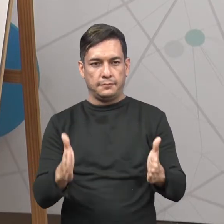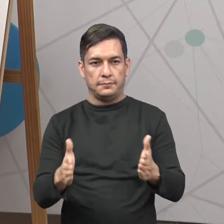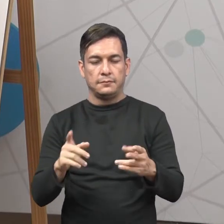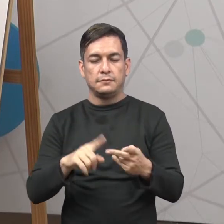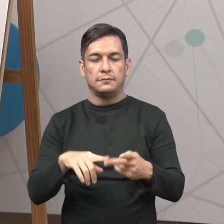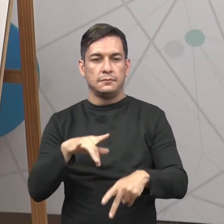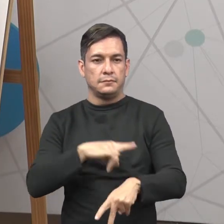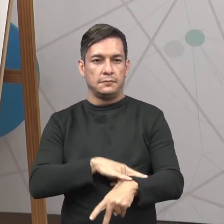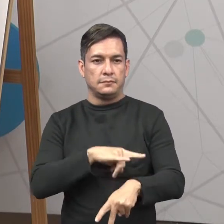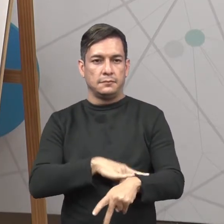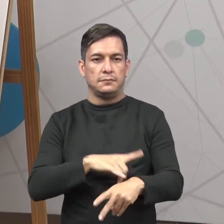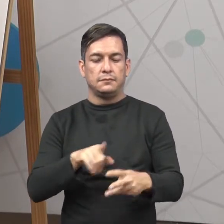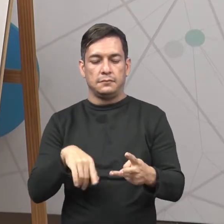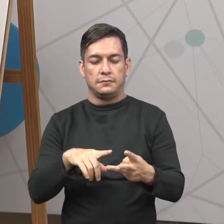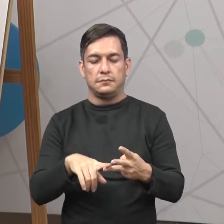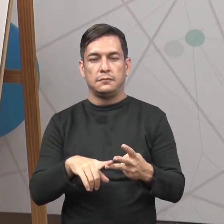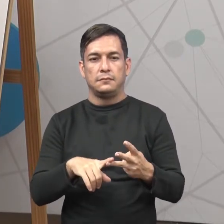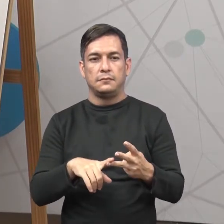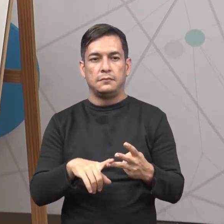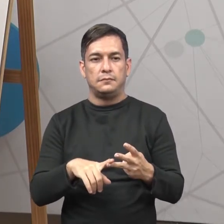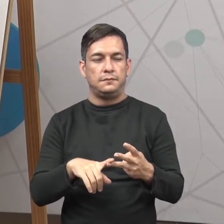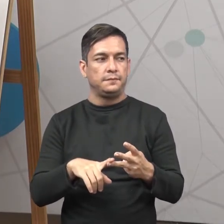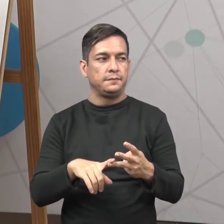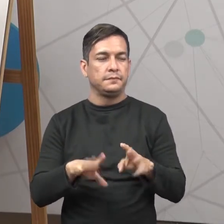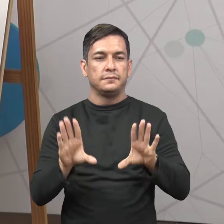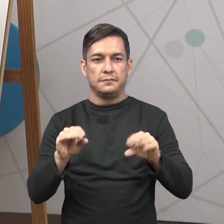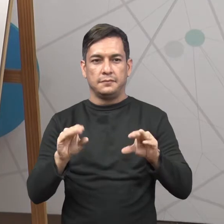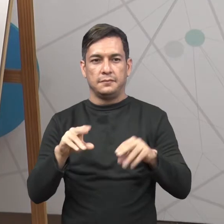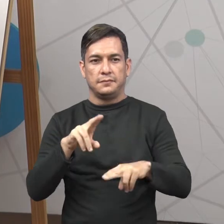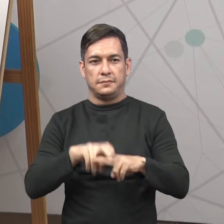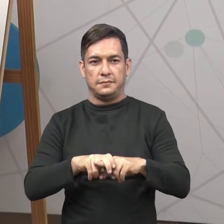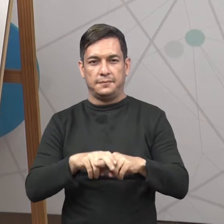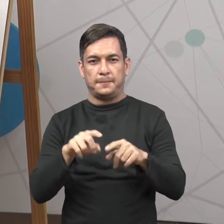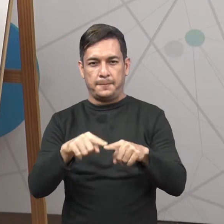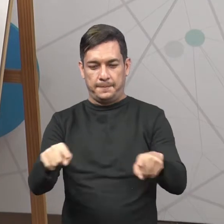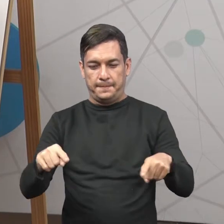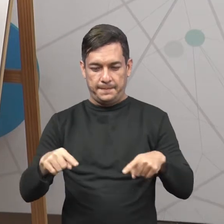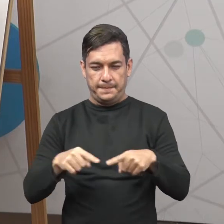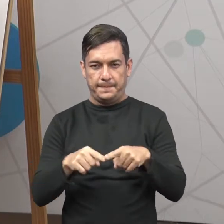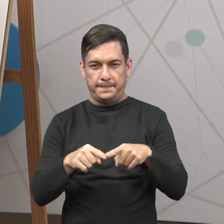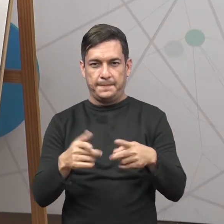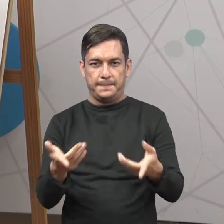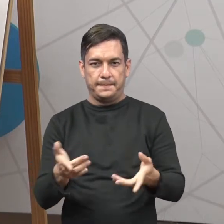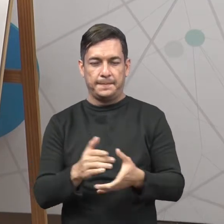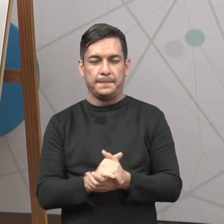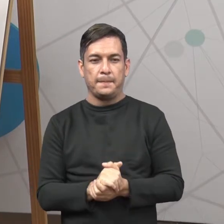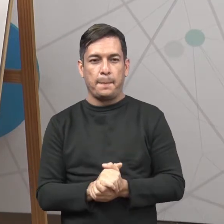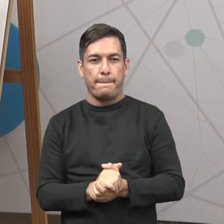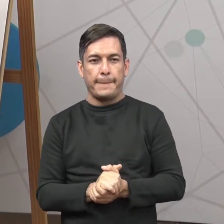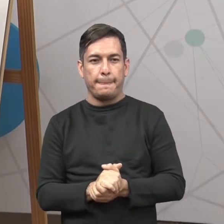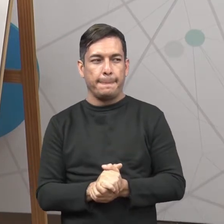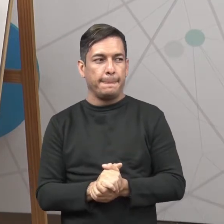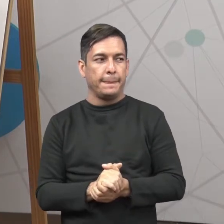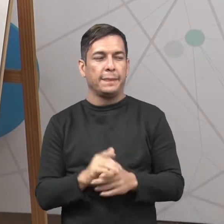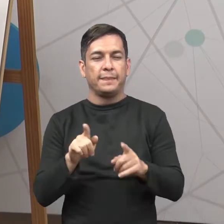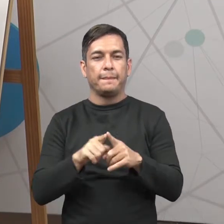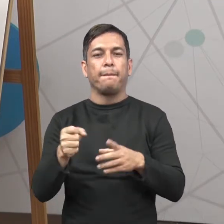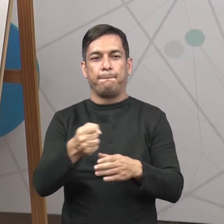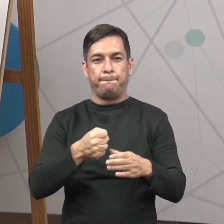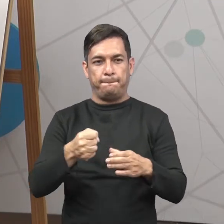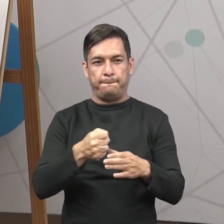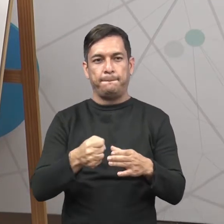o banheiro, o sofá na sala, também a